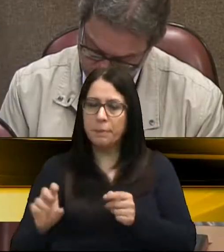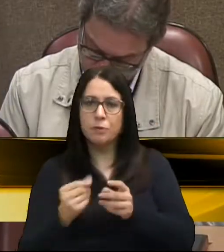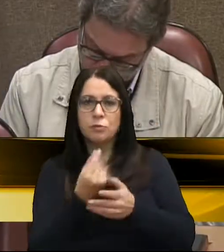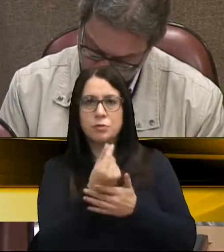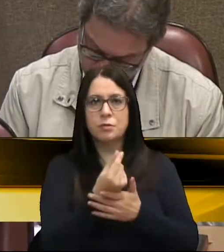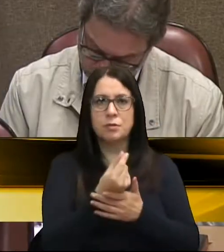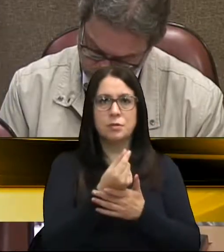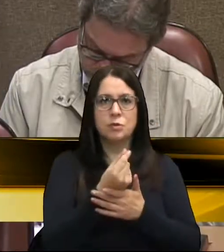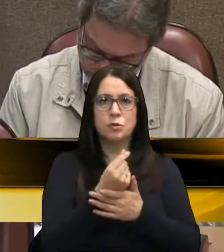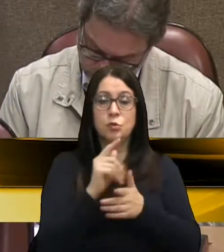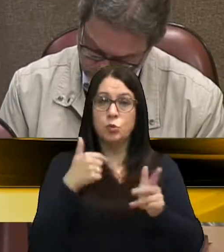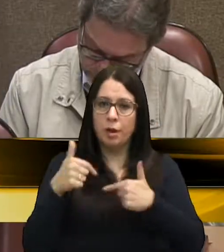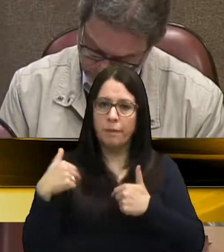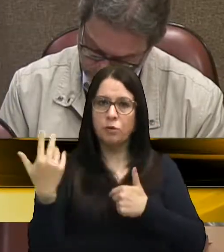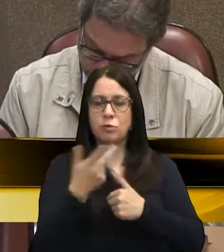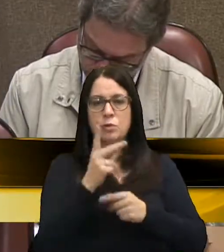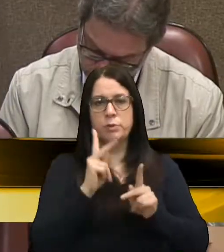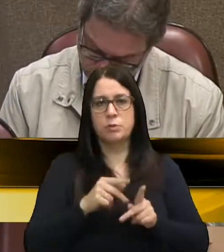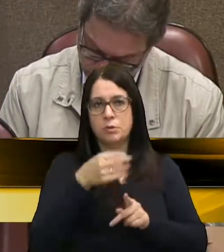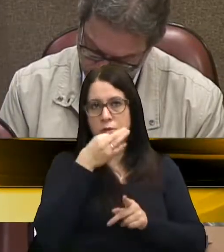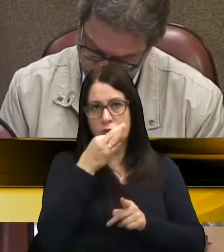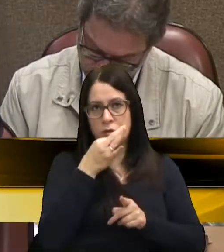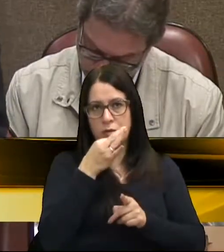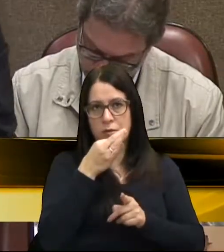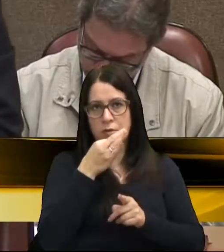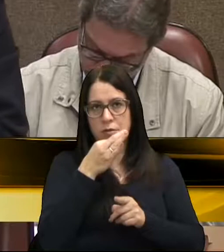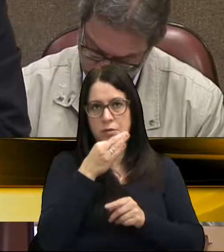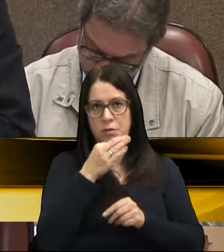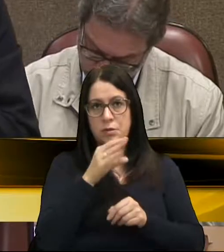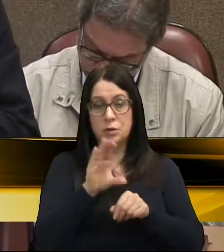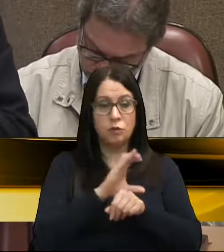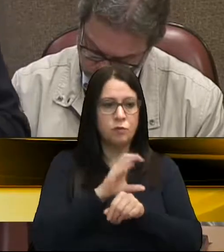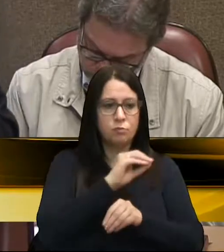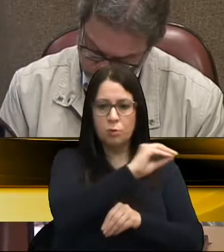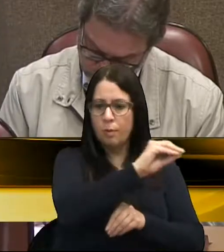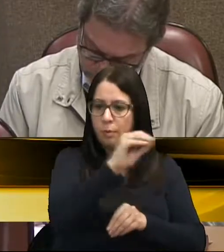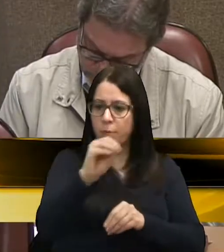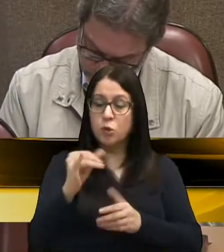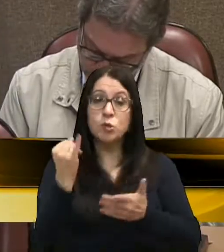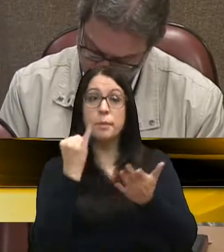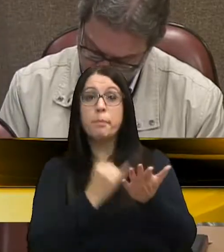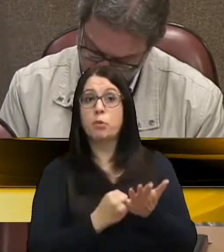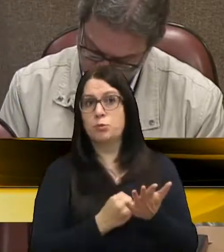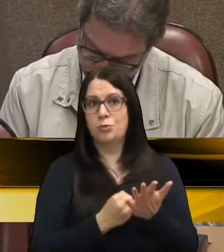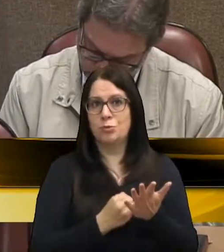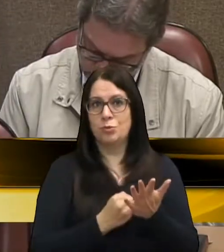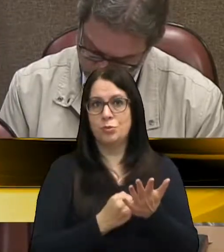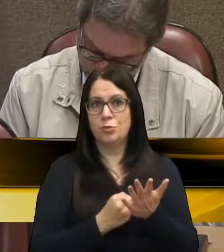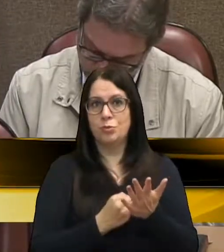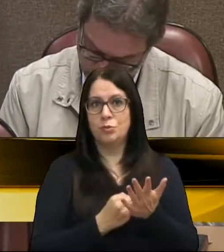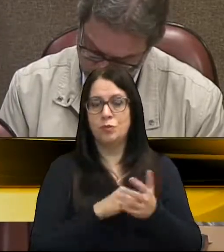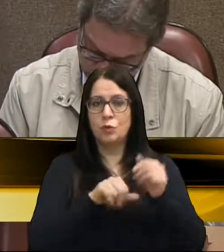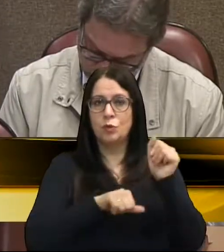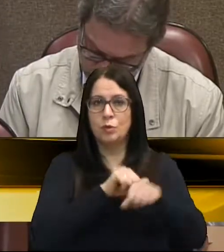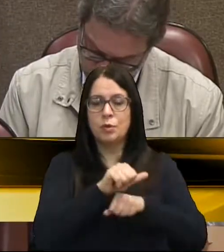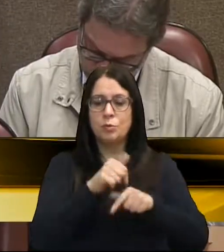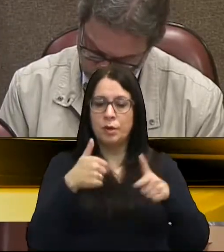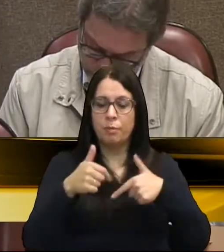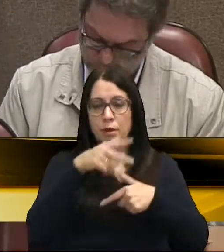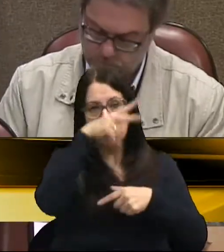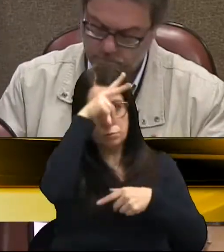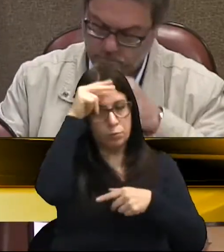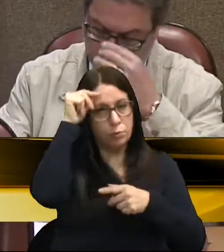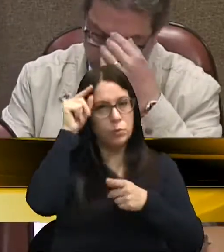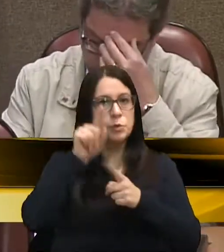do suor do caxiense, das transferências constitucionais, dos impostos que irão ser revertidos em serviços